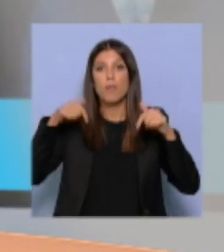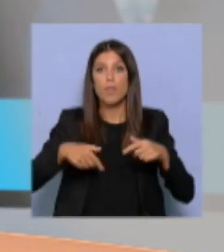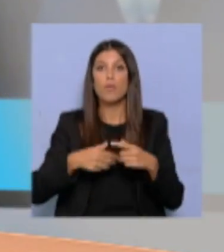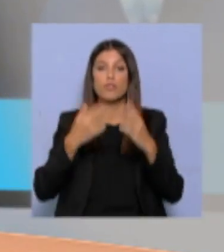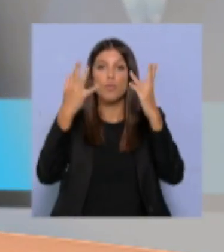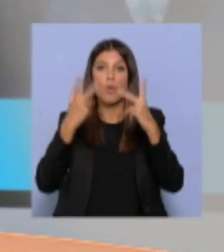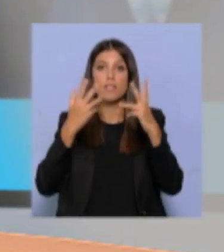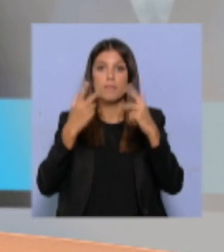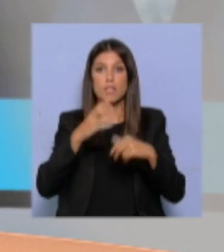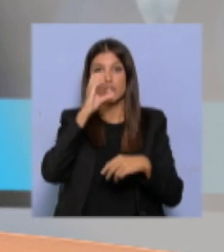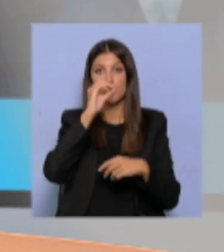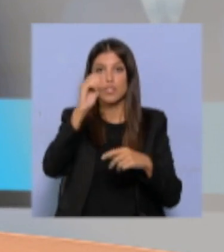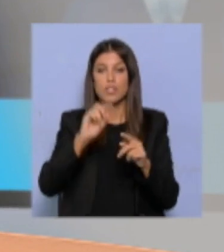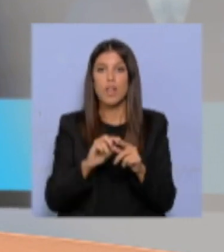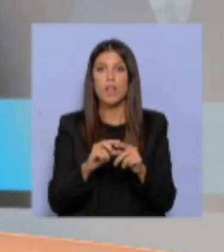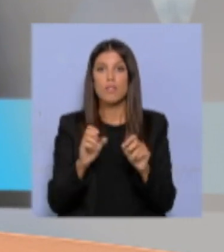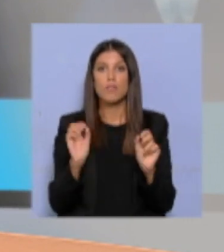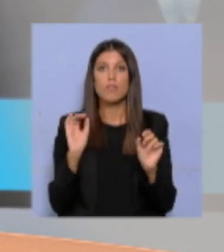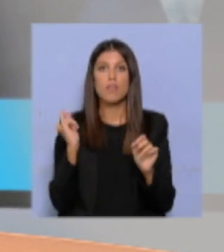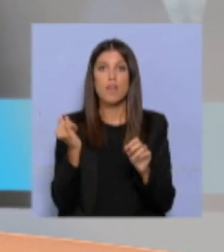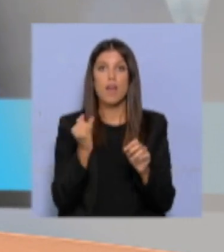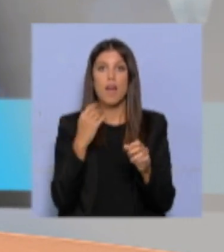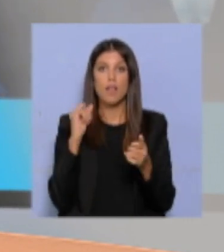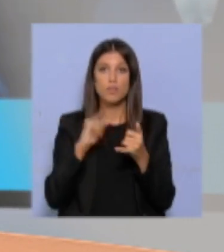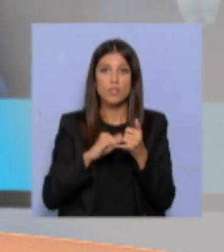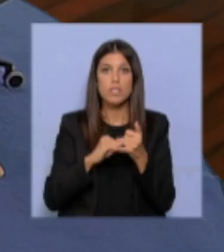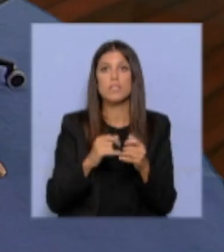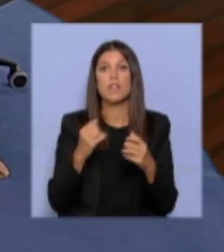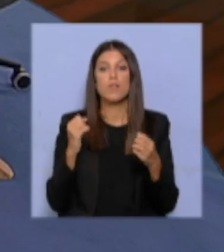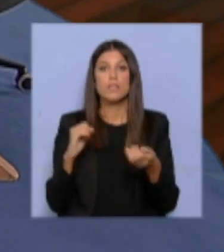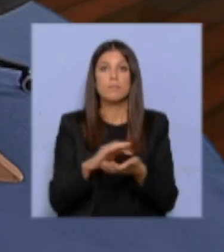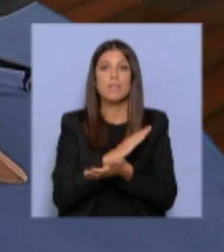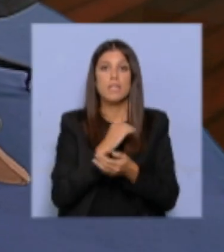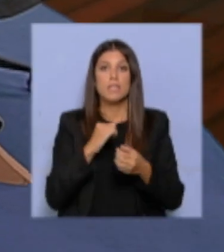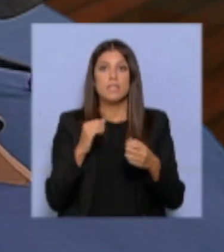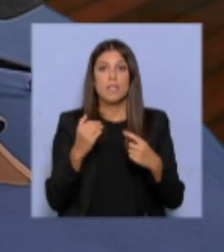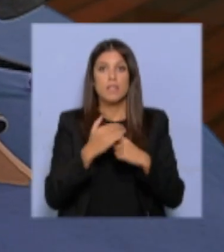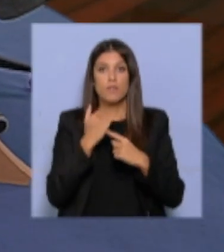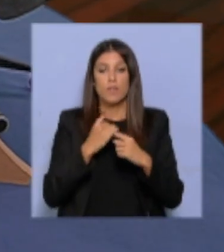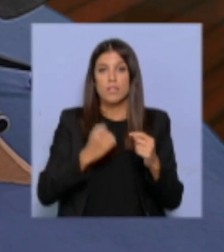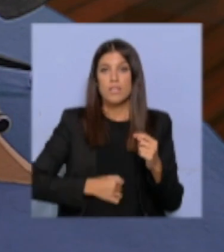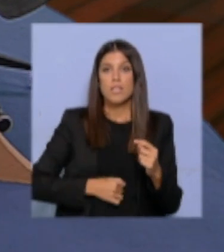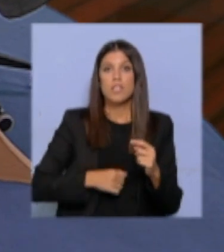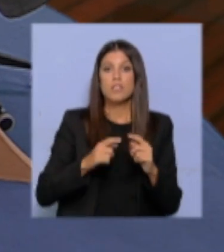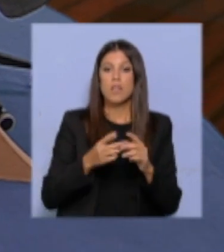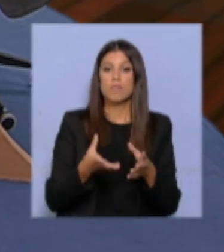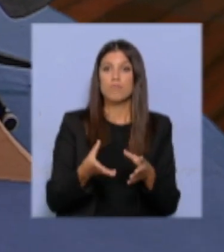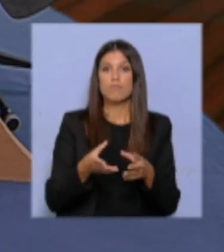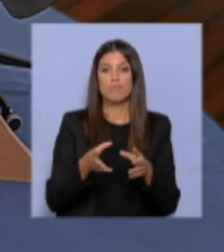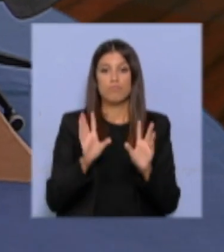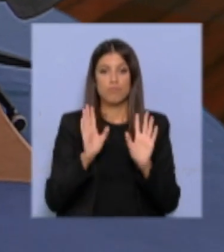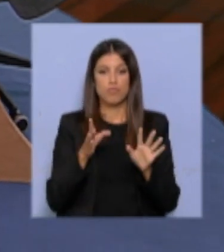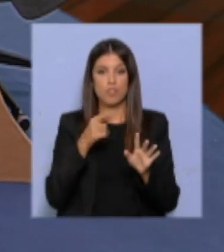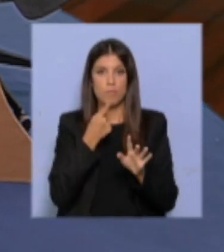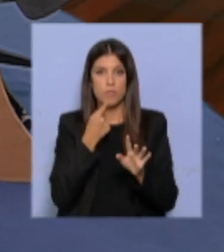e a Associação de Imprensa de Inspiração Cristã já se inteirou do que aí vem e